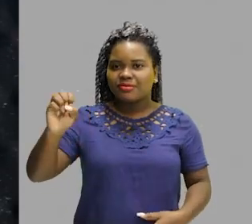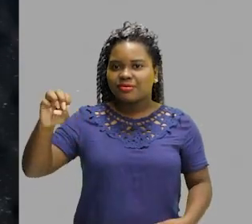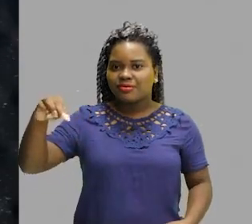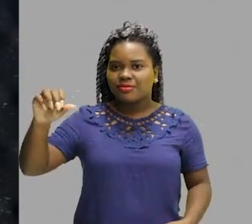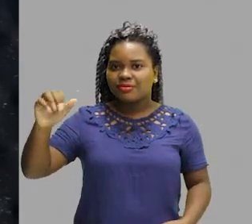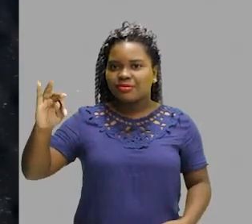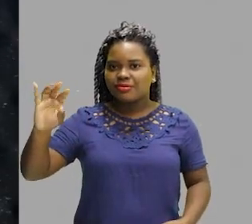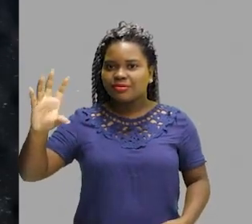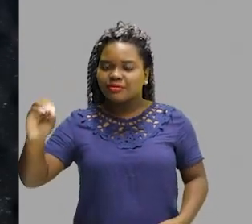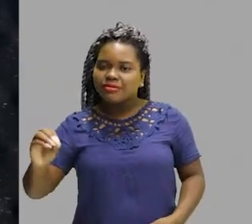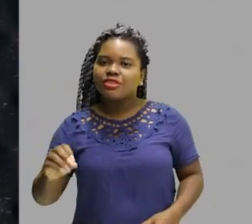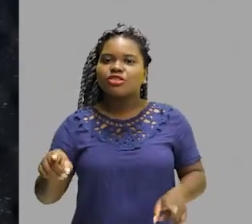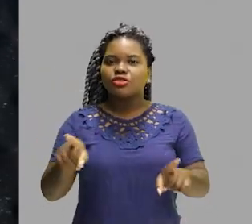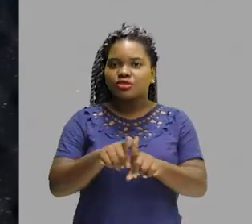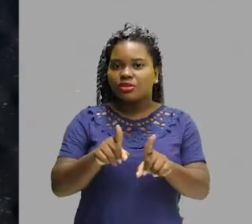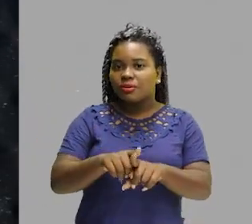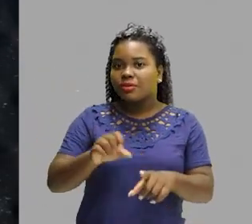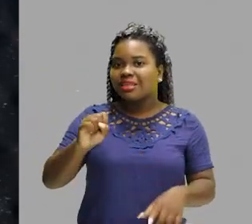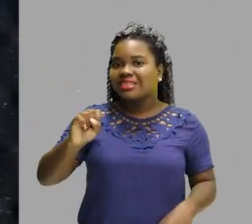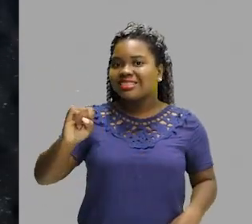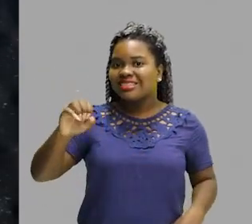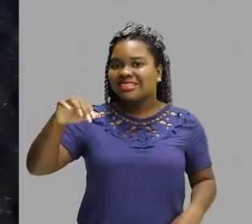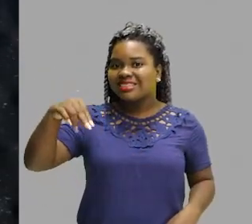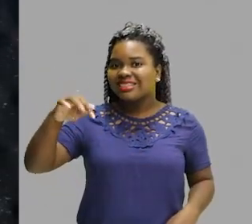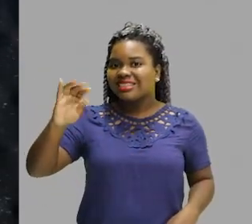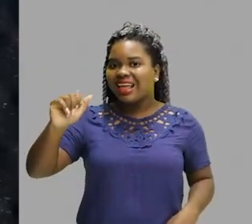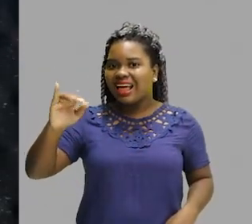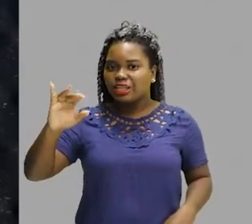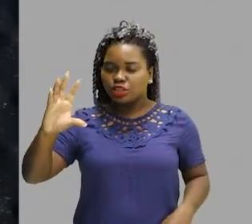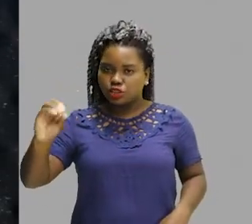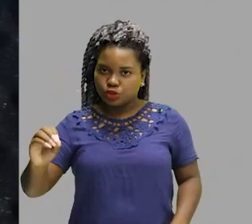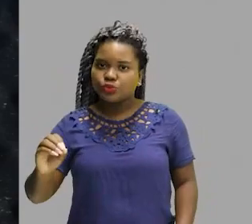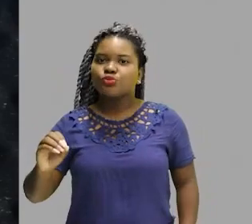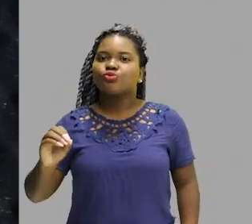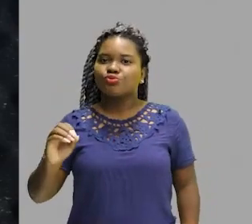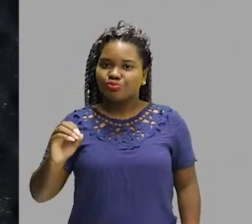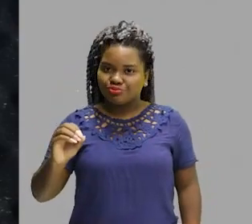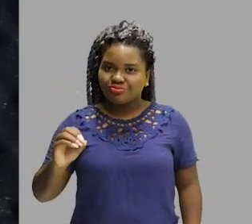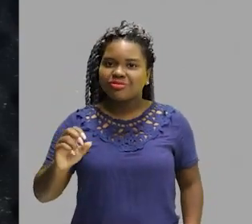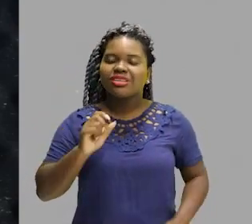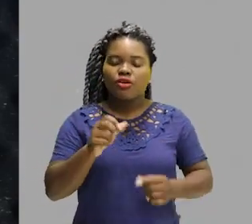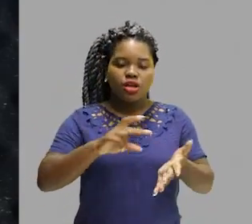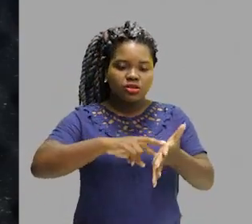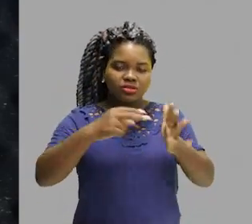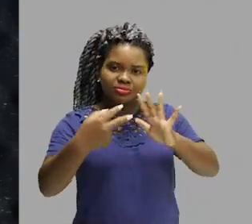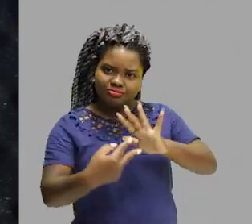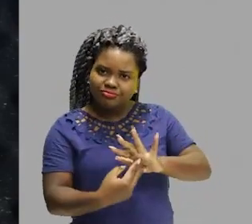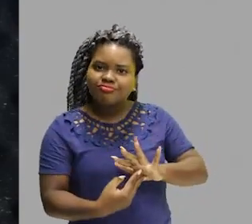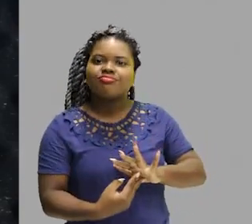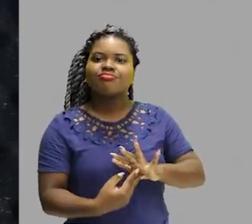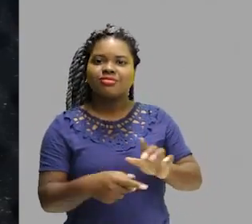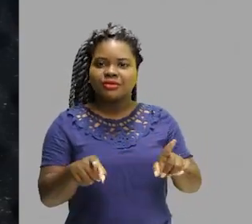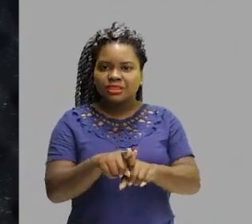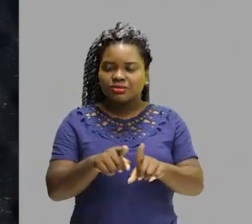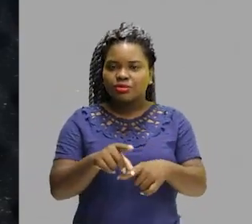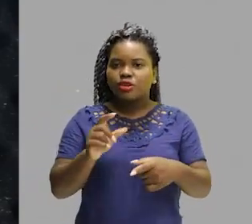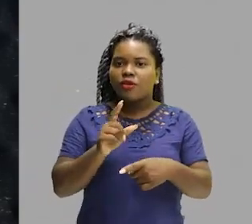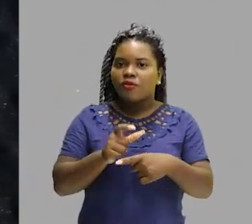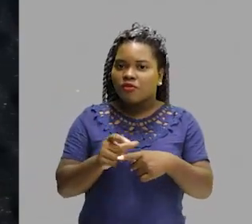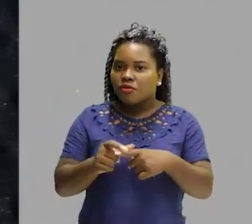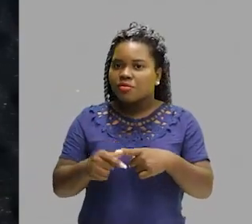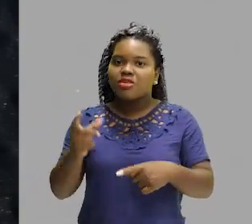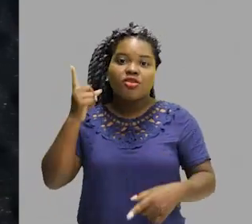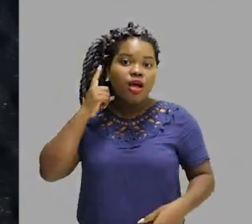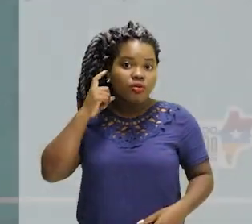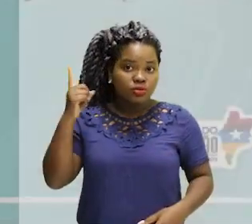dela, a semântica, a significação dessa palavra no texto, né? A função dela, o sintático, e o fonético, que tem a ver com o